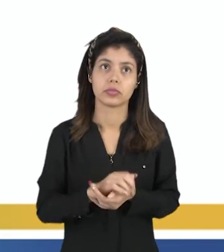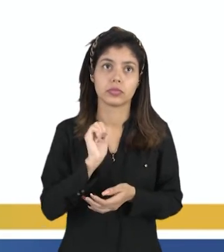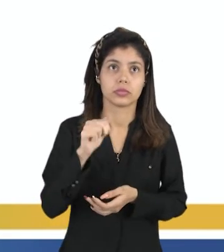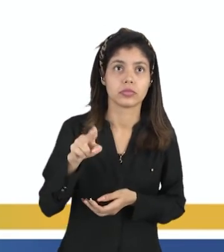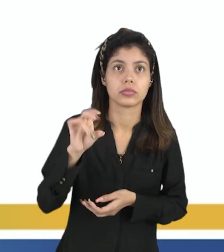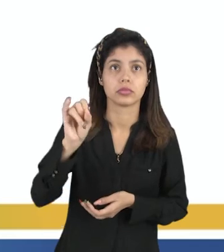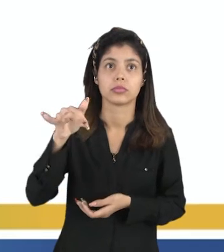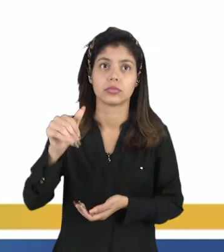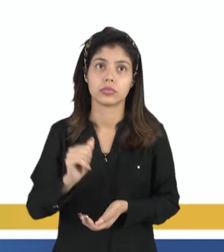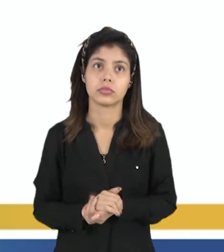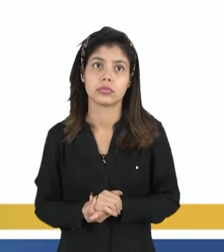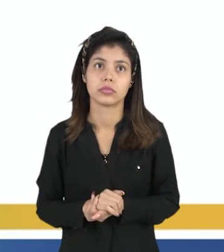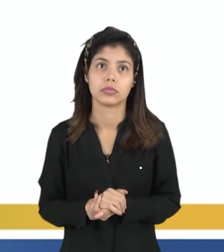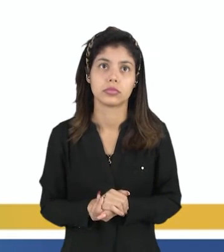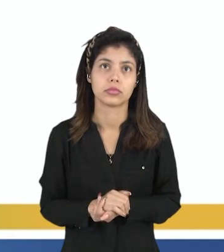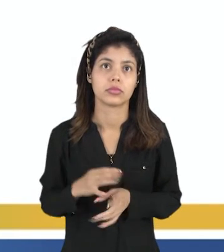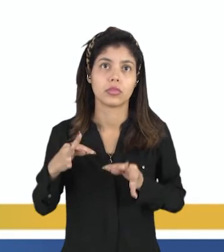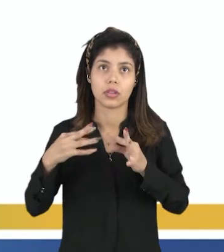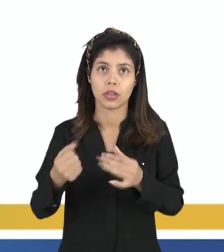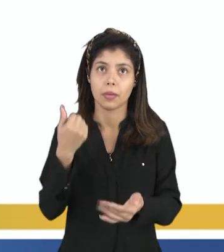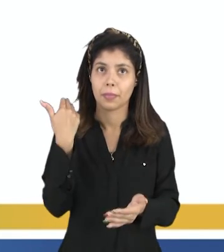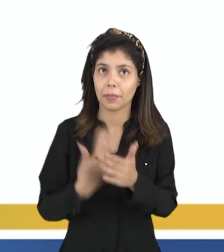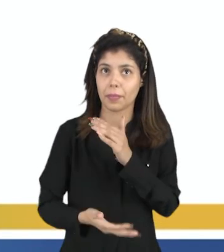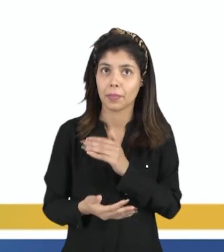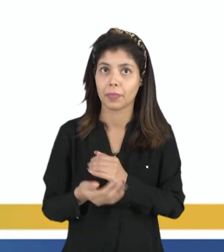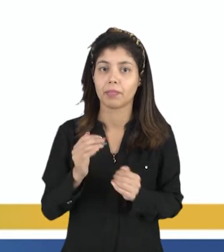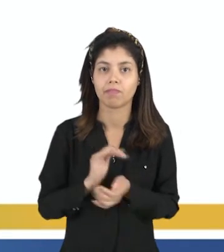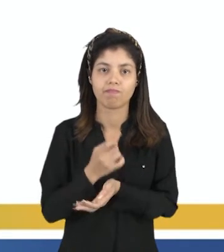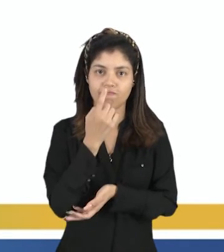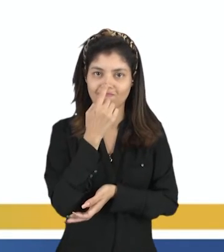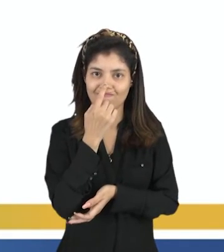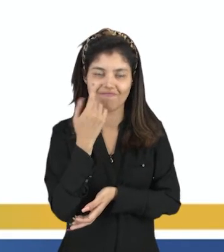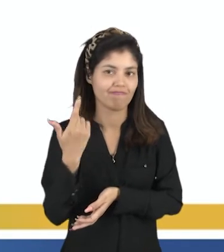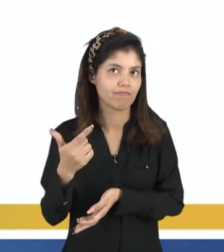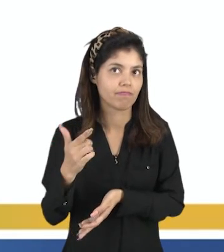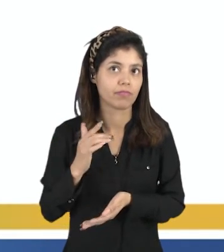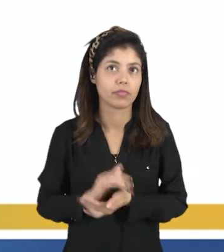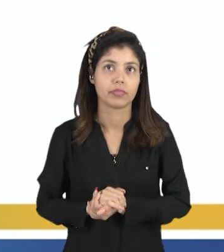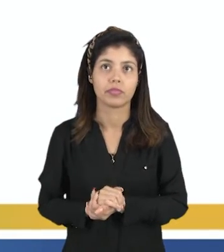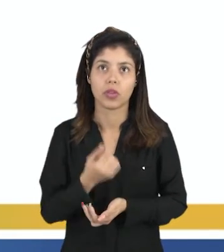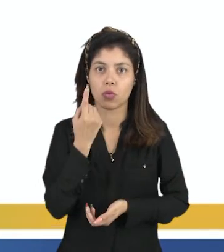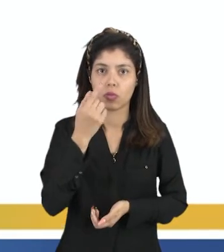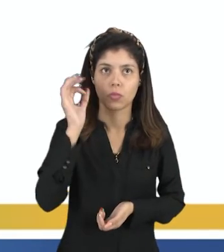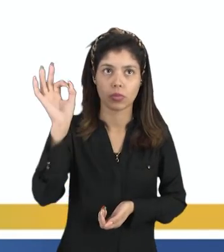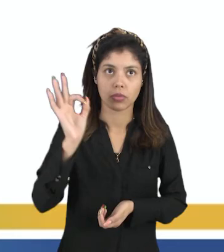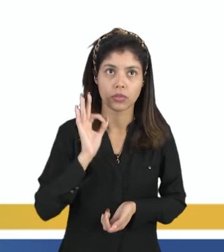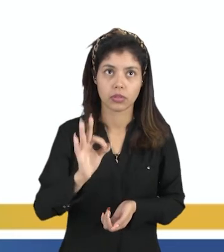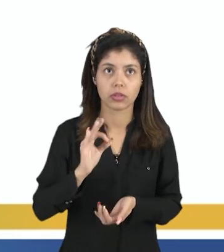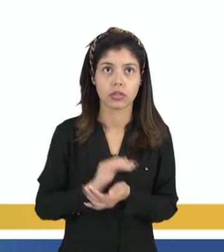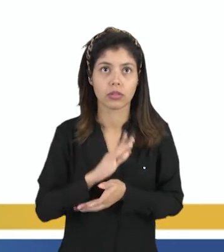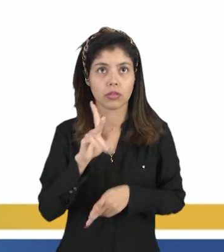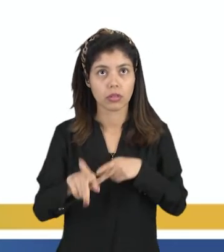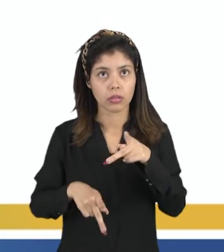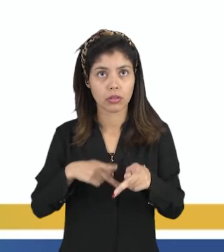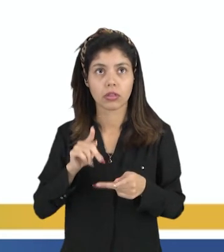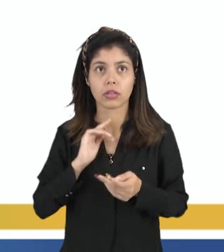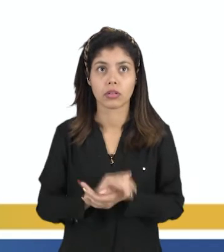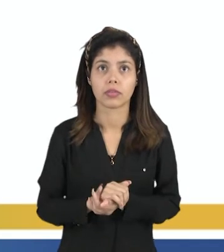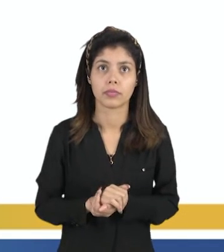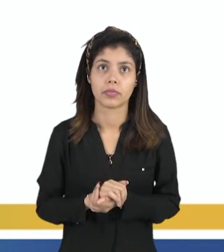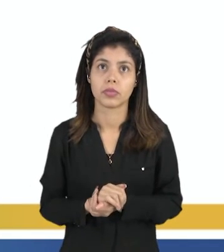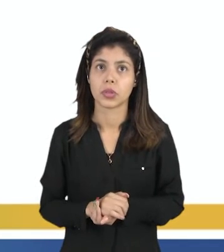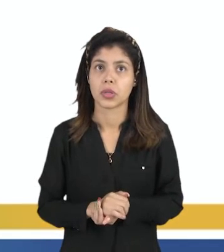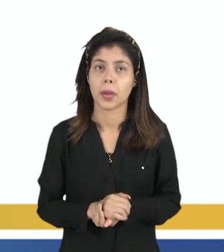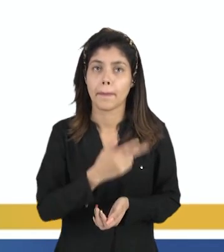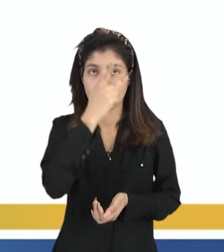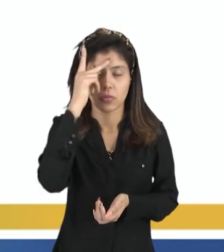anosmia, que representa a perda total ou parcial do olfato, que atinge em torno de 1% da população. Essa pessoa também